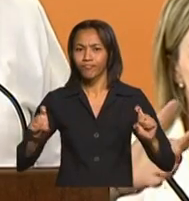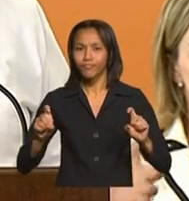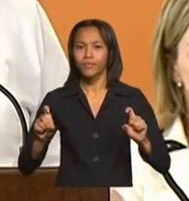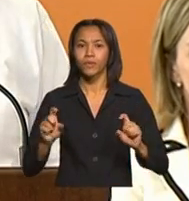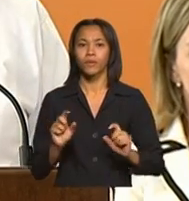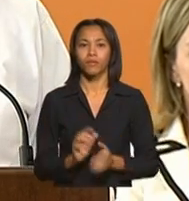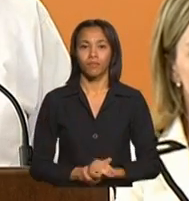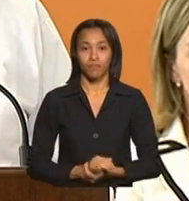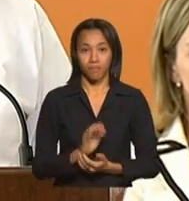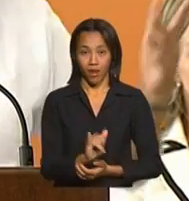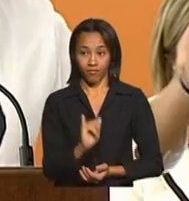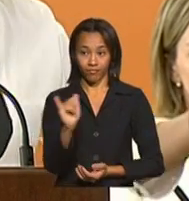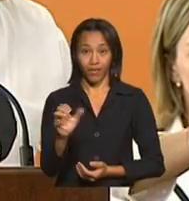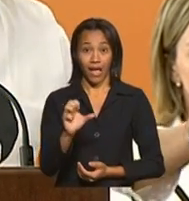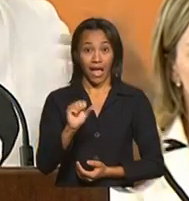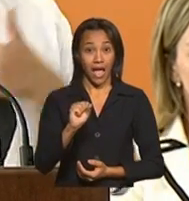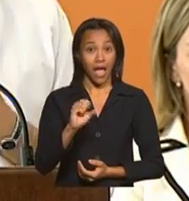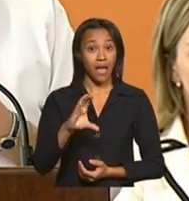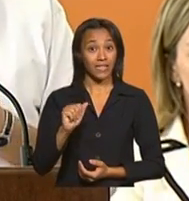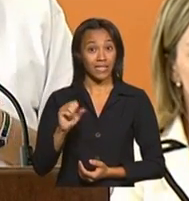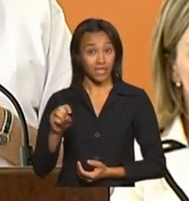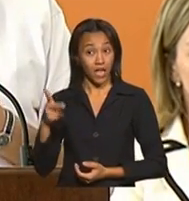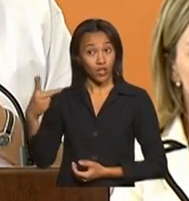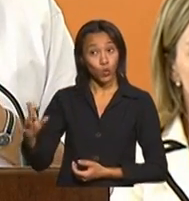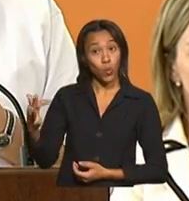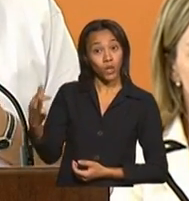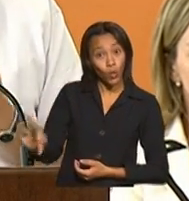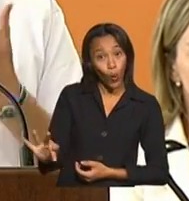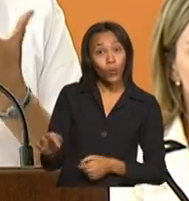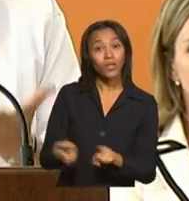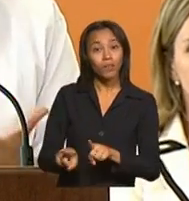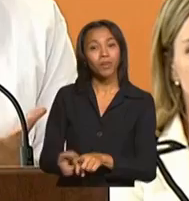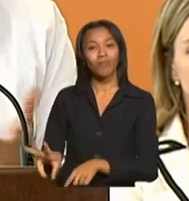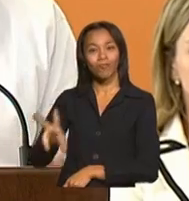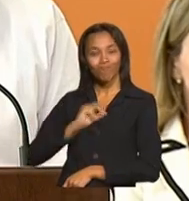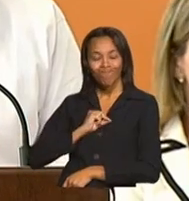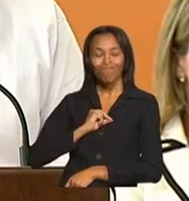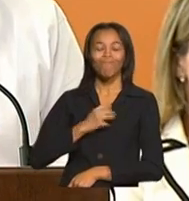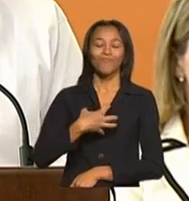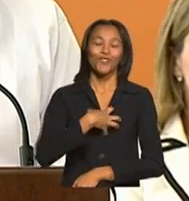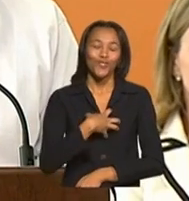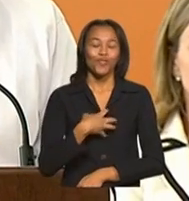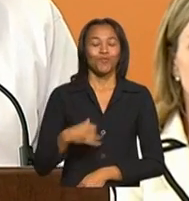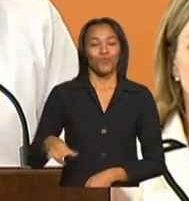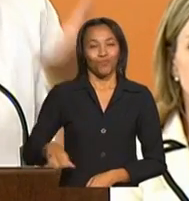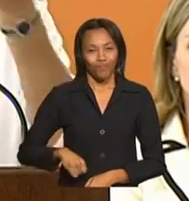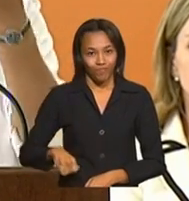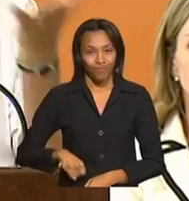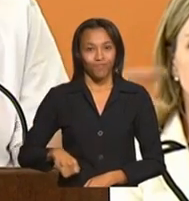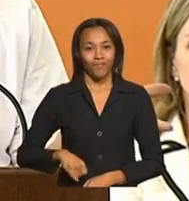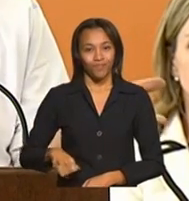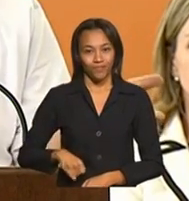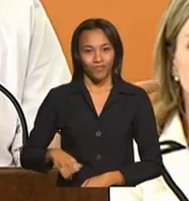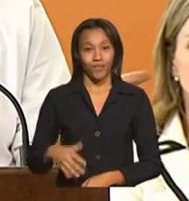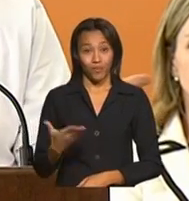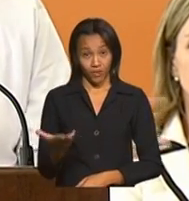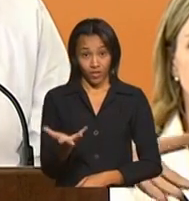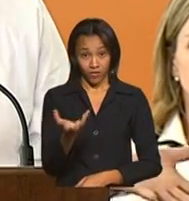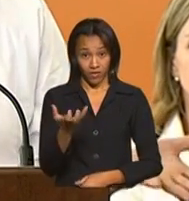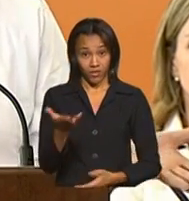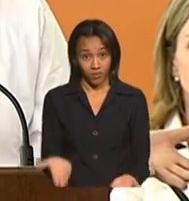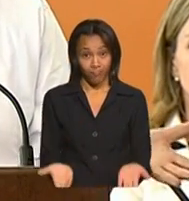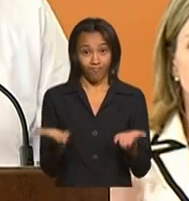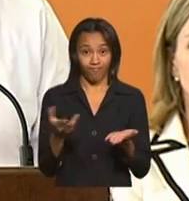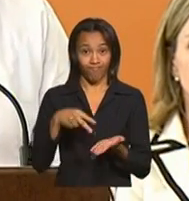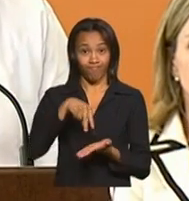para a Cissa: a sua dor é a nossa dor. Eu acho que essa frase, eu queria até que você levantasse,